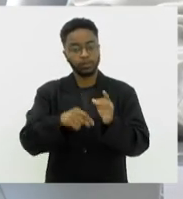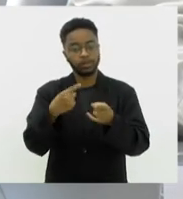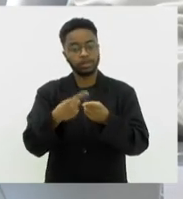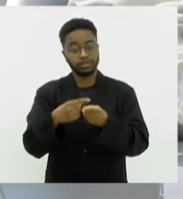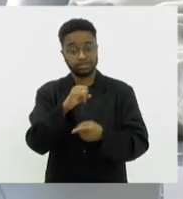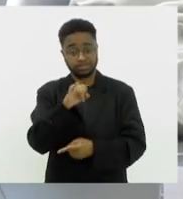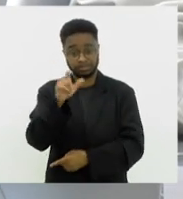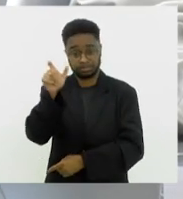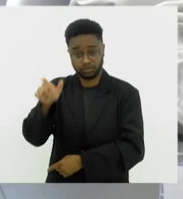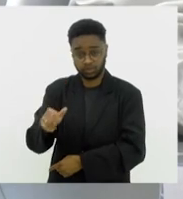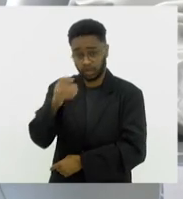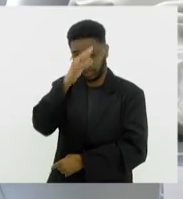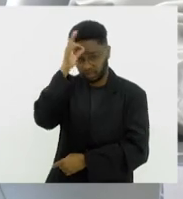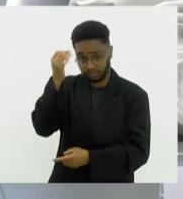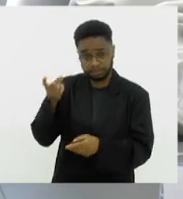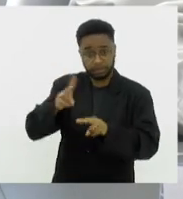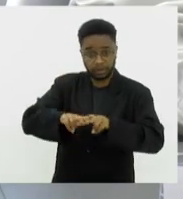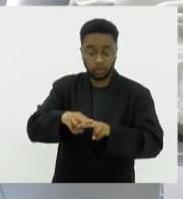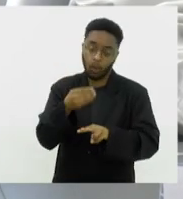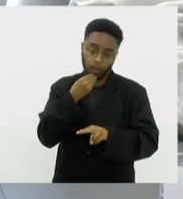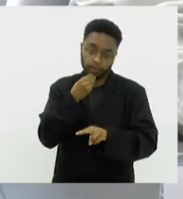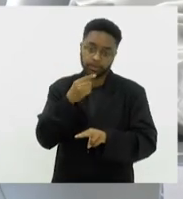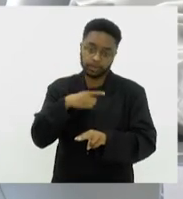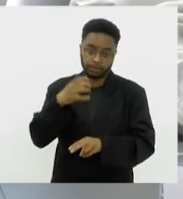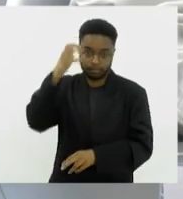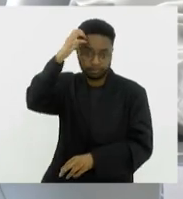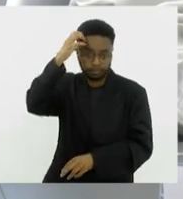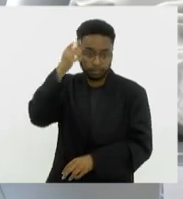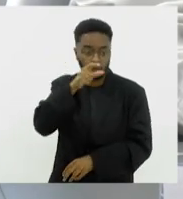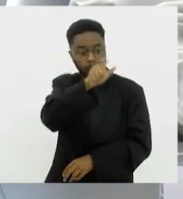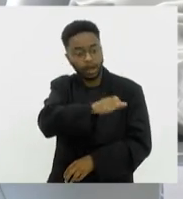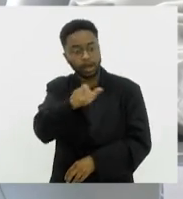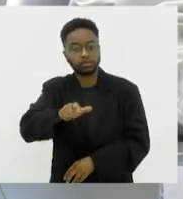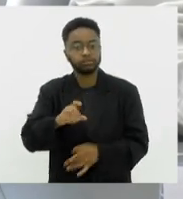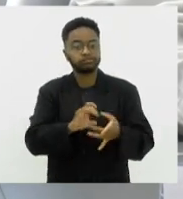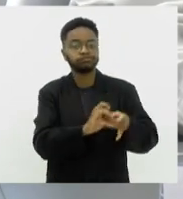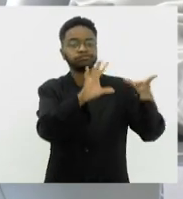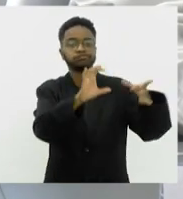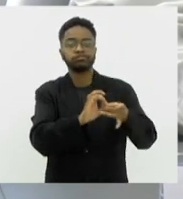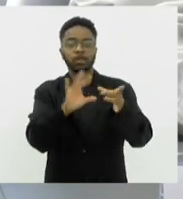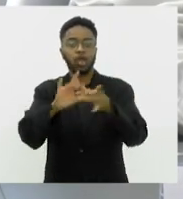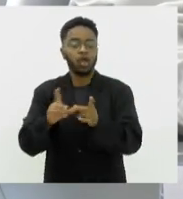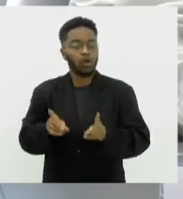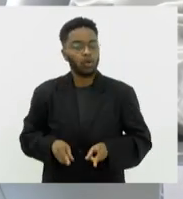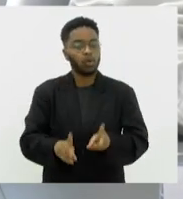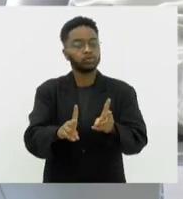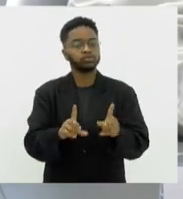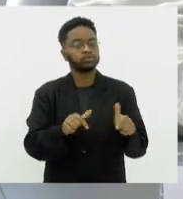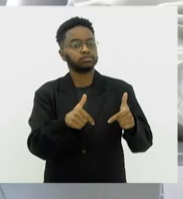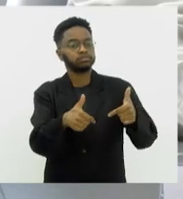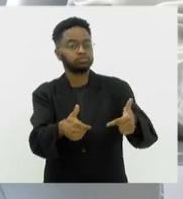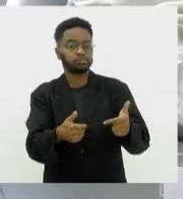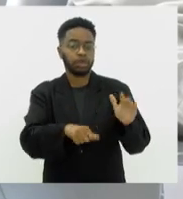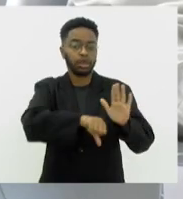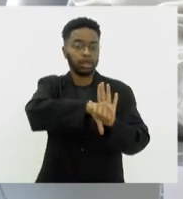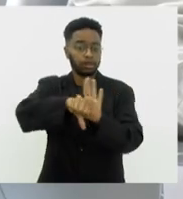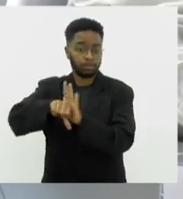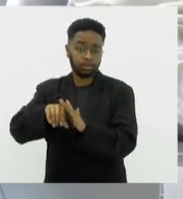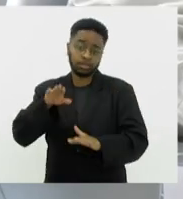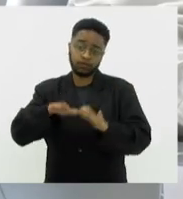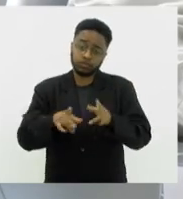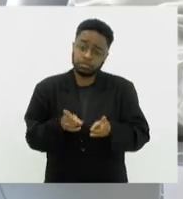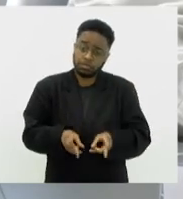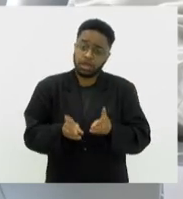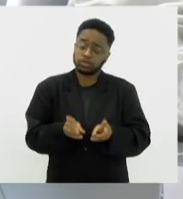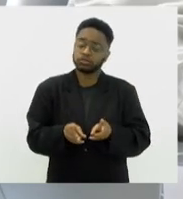inocente preso obviamente tem um culpado solto cometendo outros crimes e possivelmente os mesmos